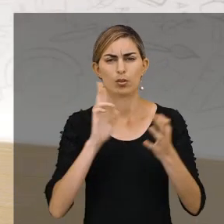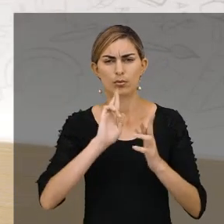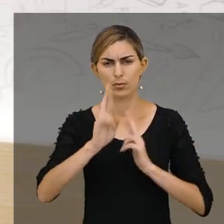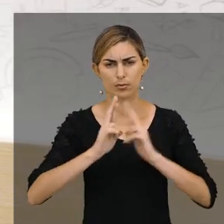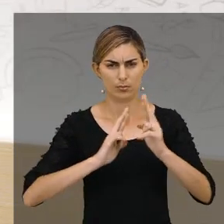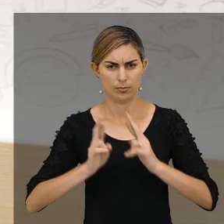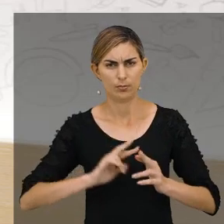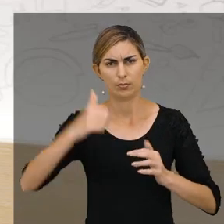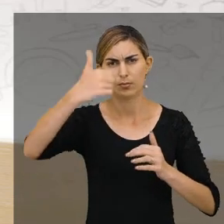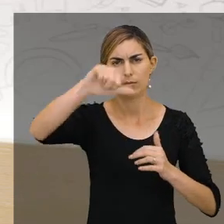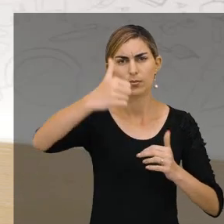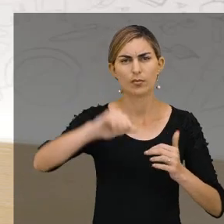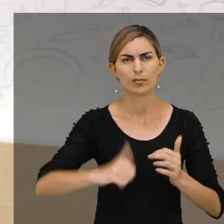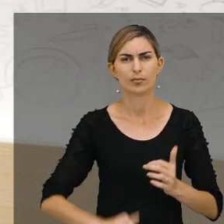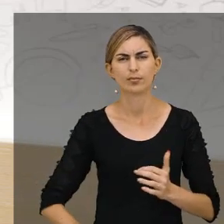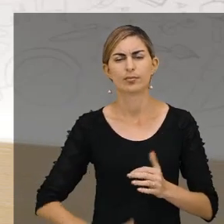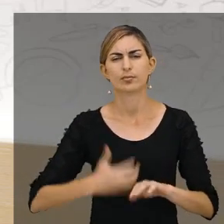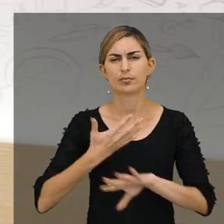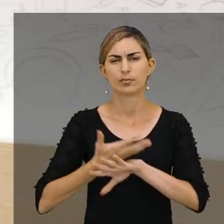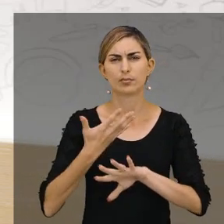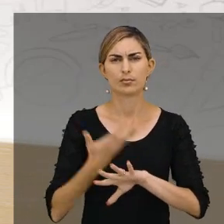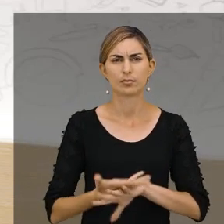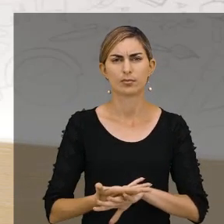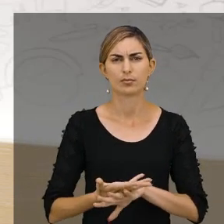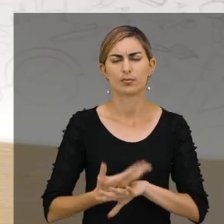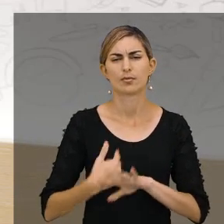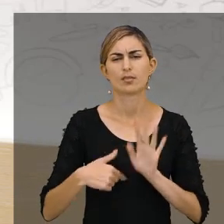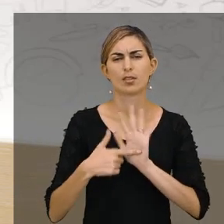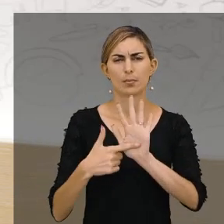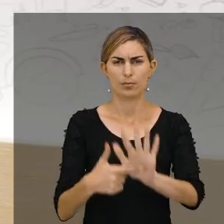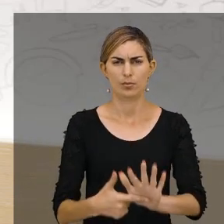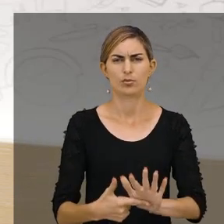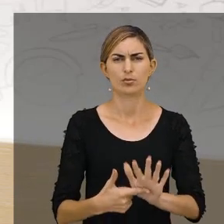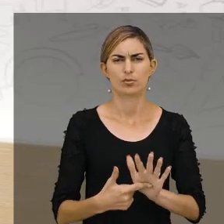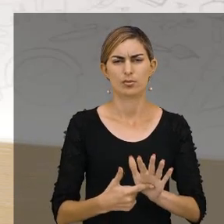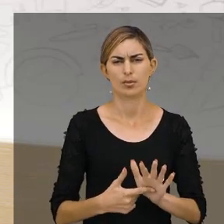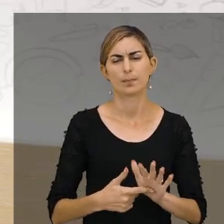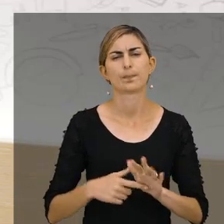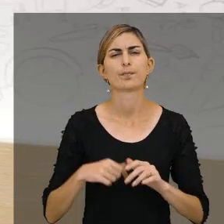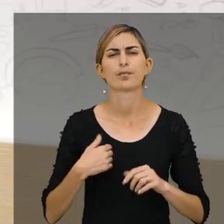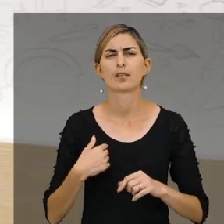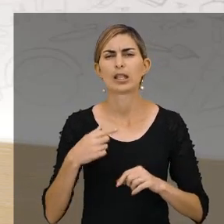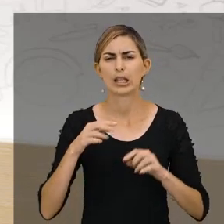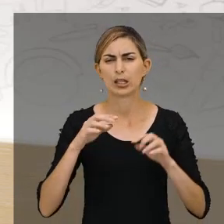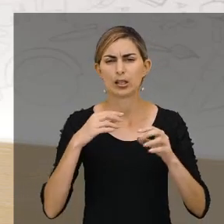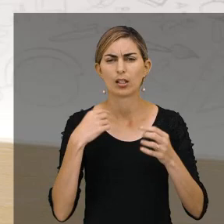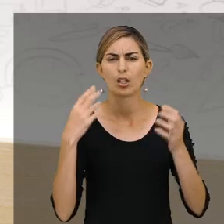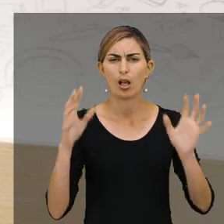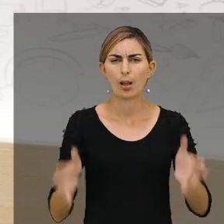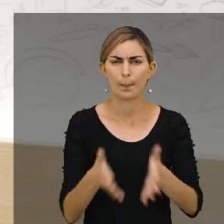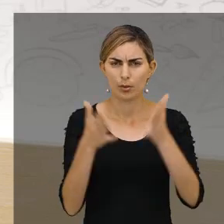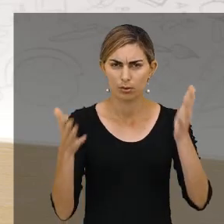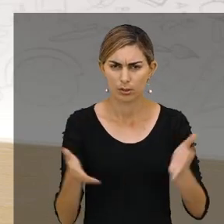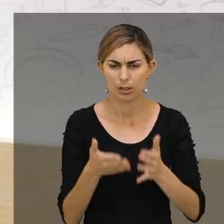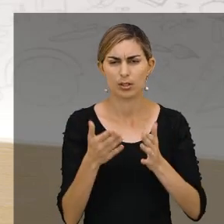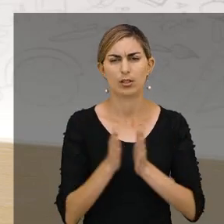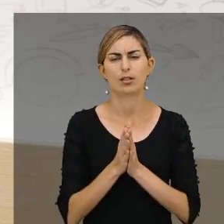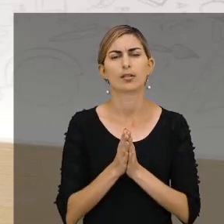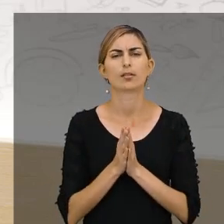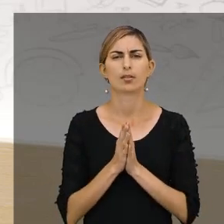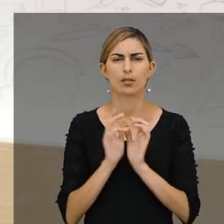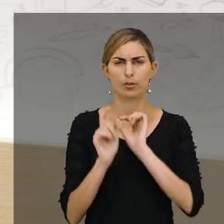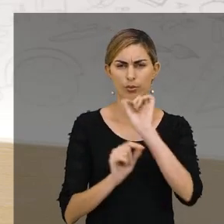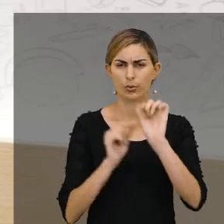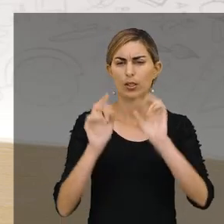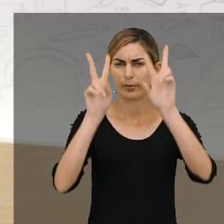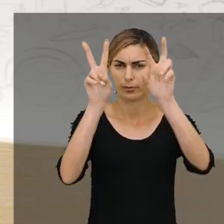for responder à avaliação da disciplina, vocês vão se deparar com questões que vão tratar e vão abordar,